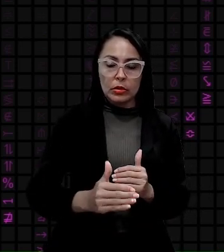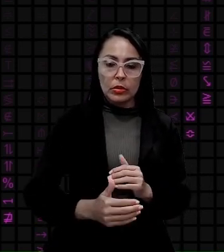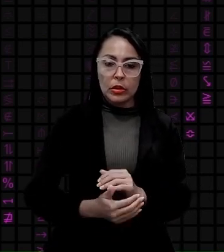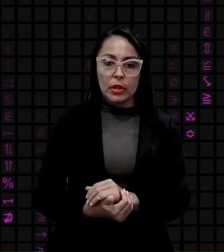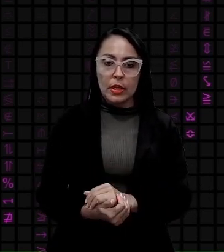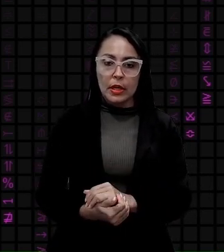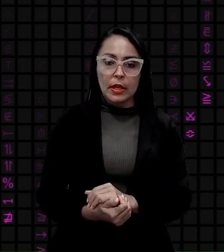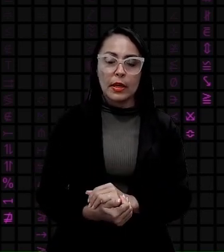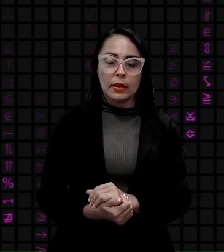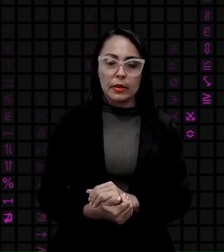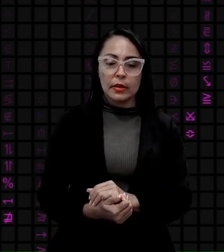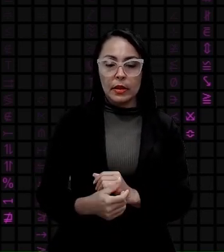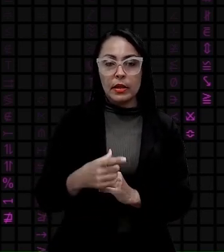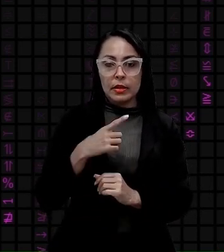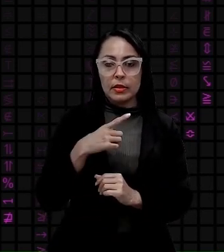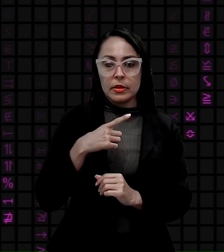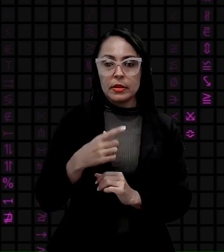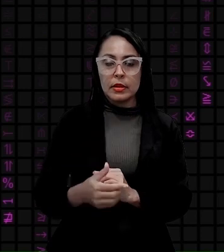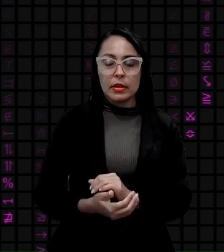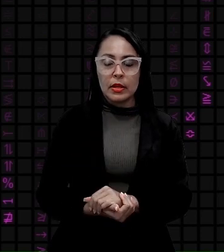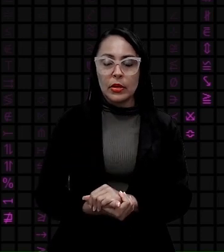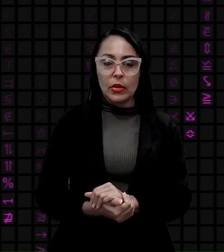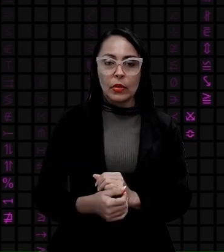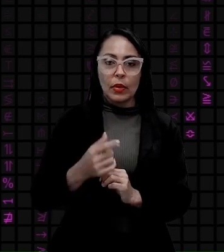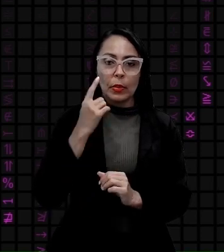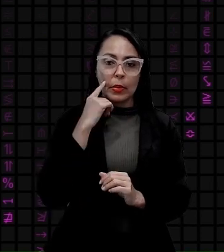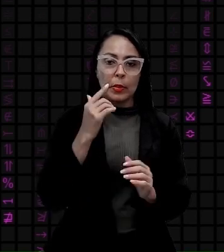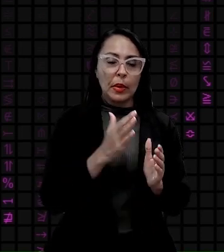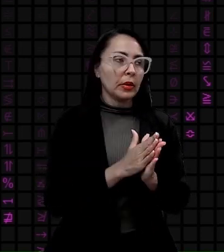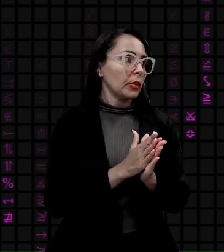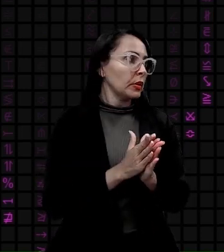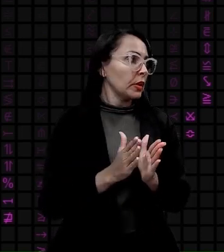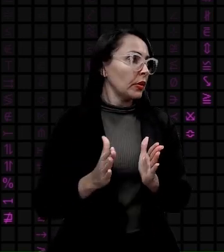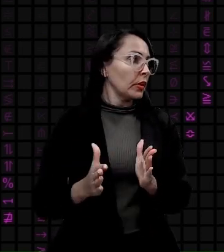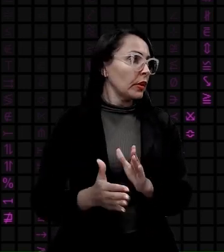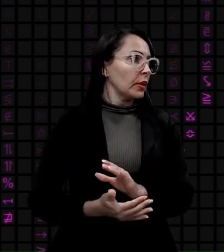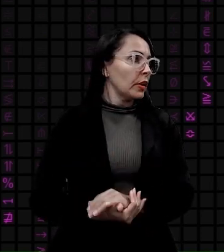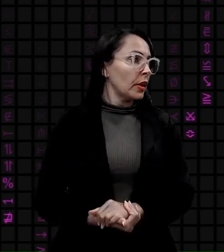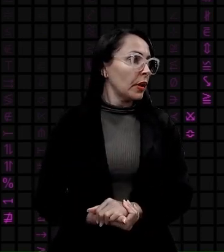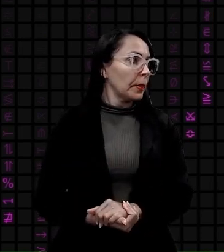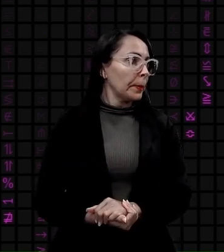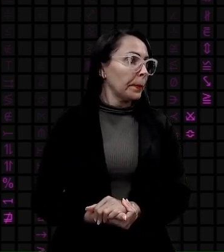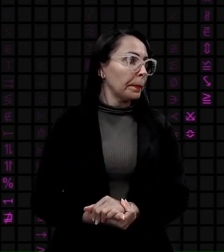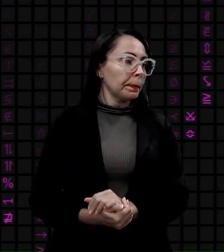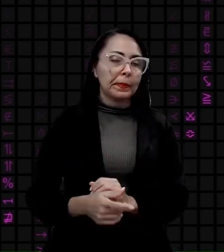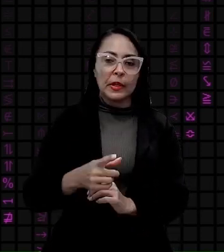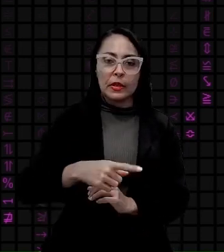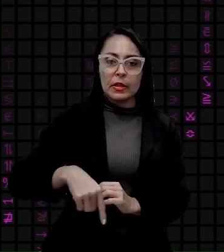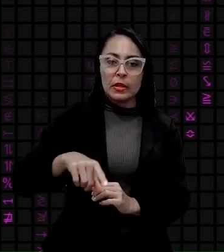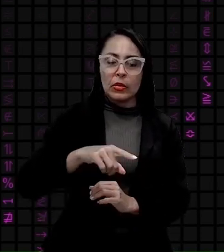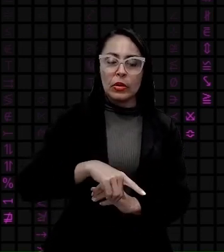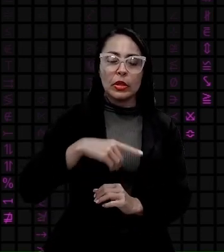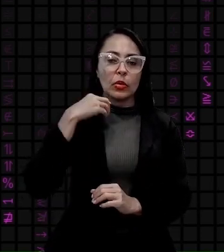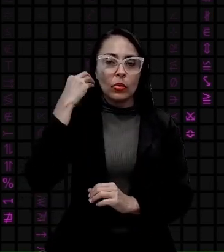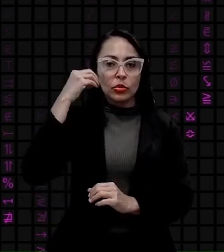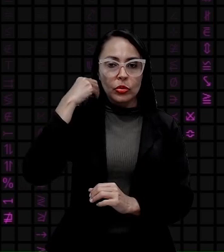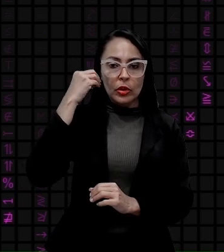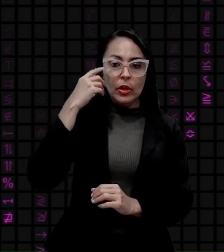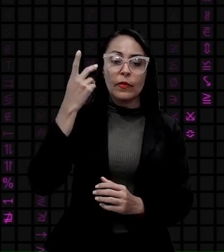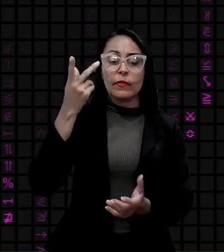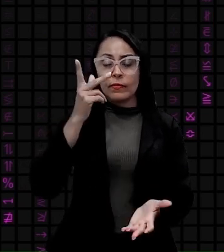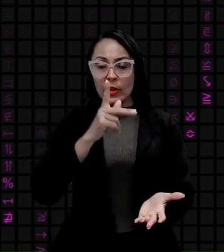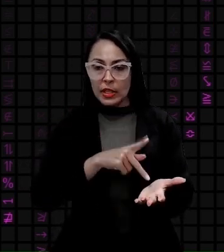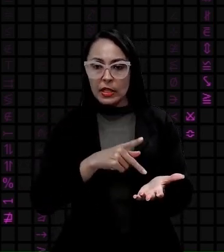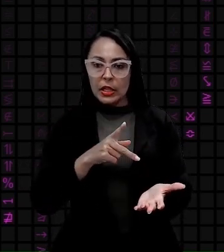o seu início e ela parte para um teste de uma condição. Se essa condição testar verdadeiro, ocorre